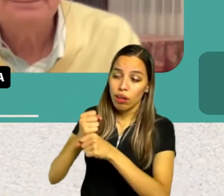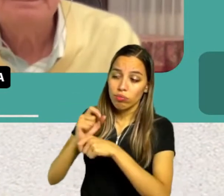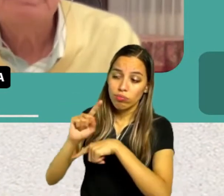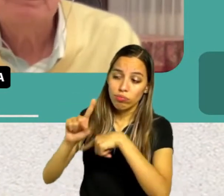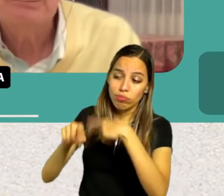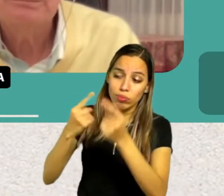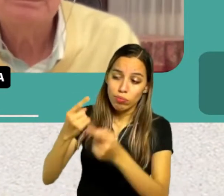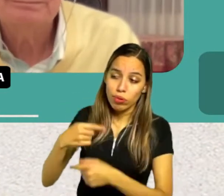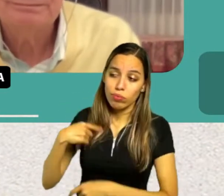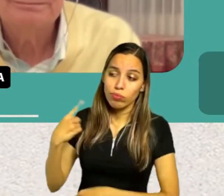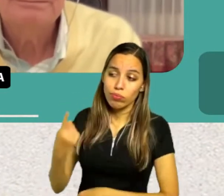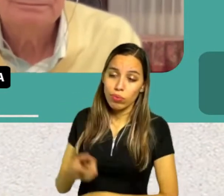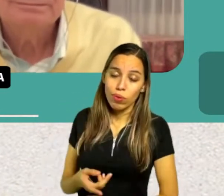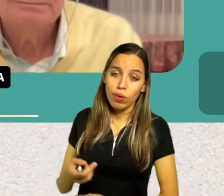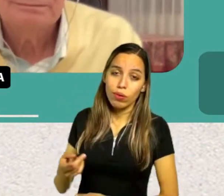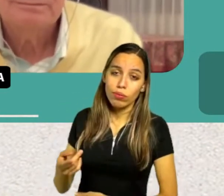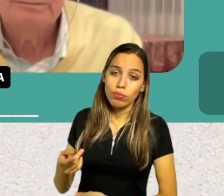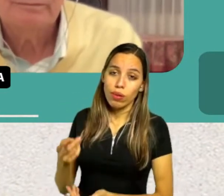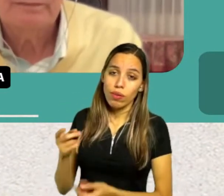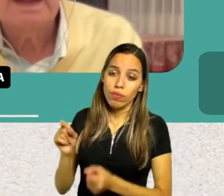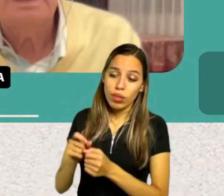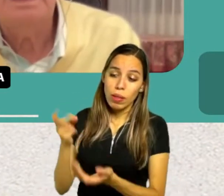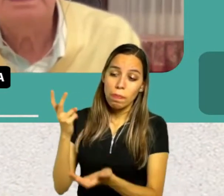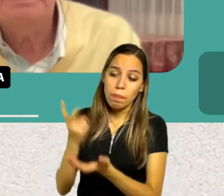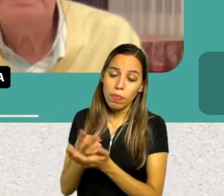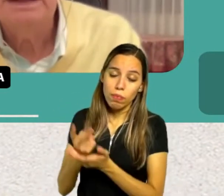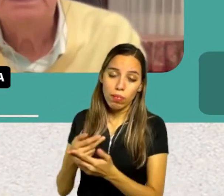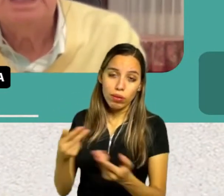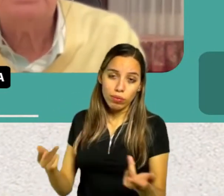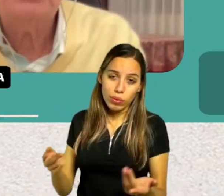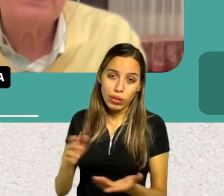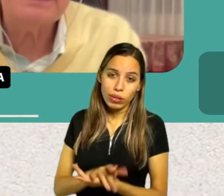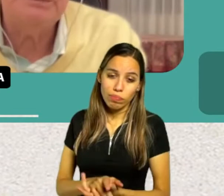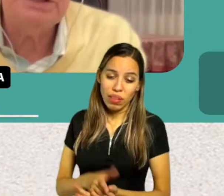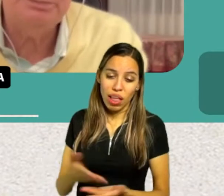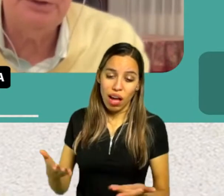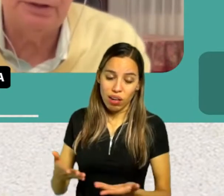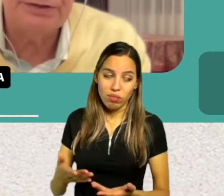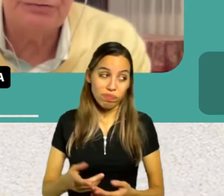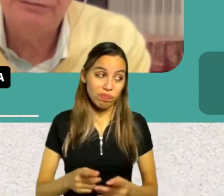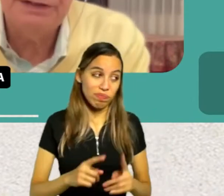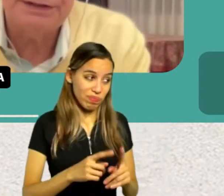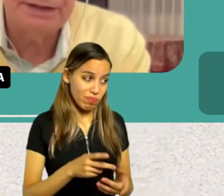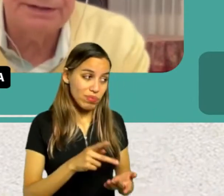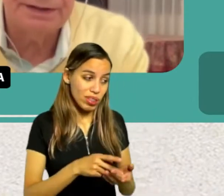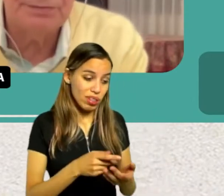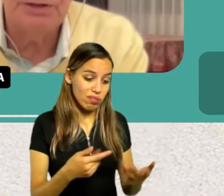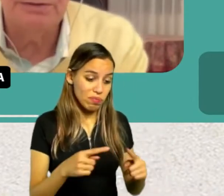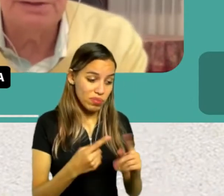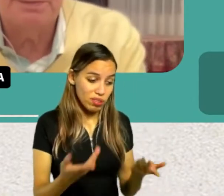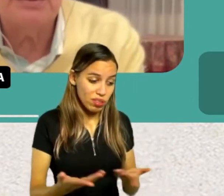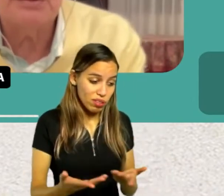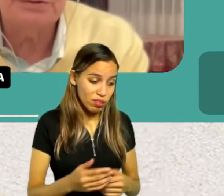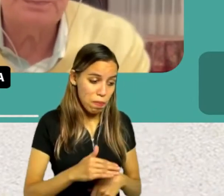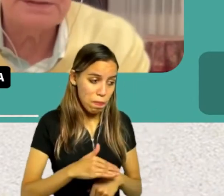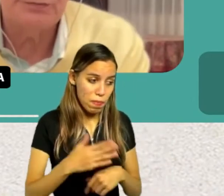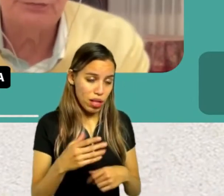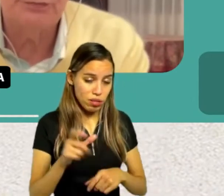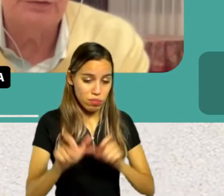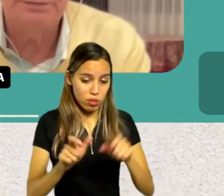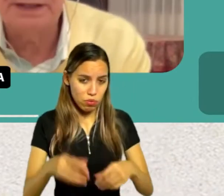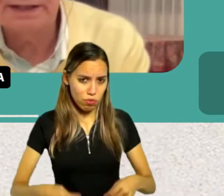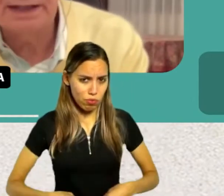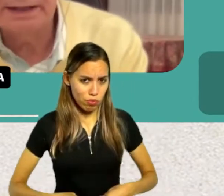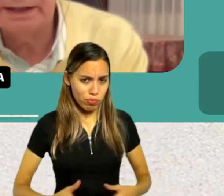com números idênticos ou mais alarmantes. Certamente piores. Não havia 33 milhões de pessoas